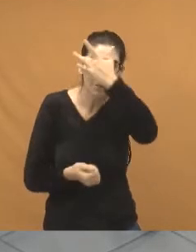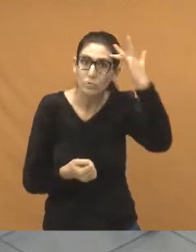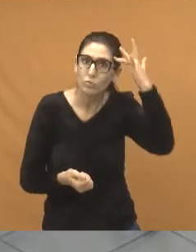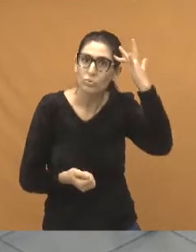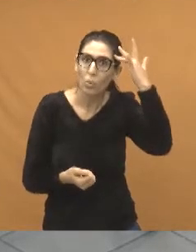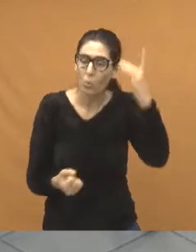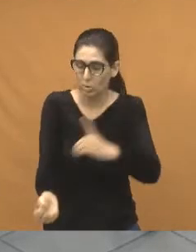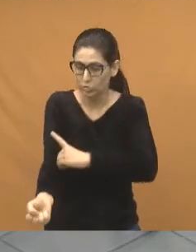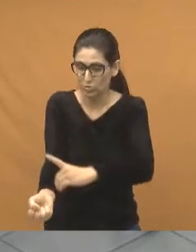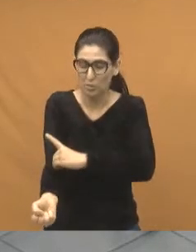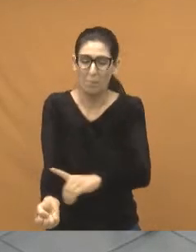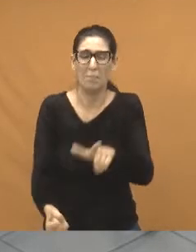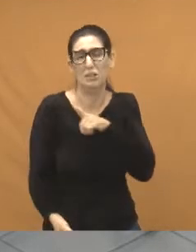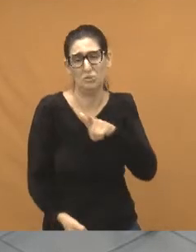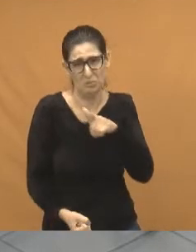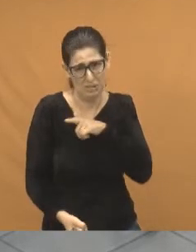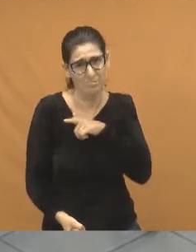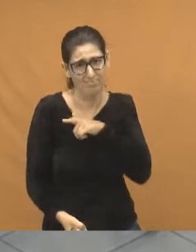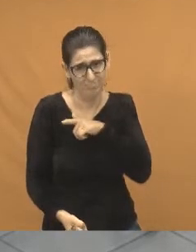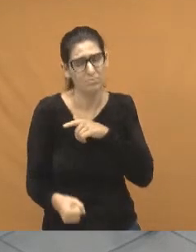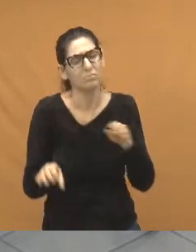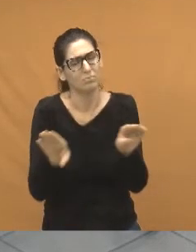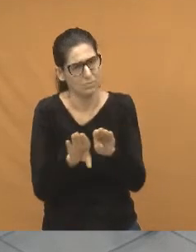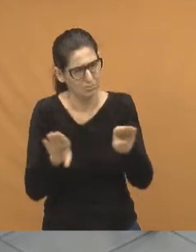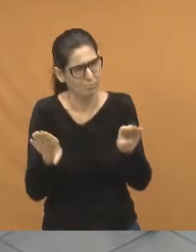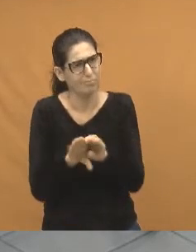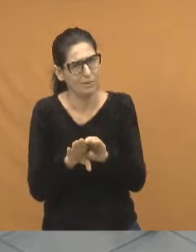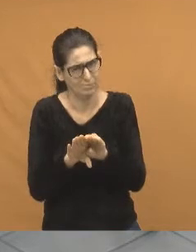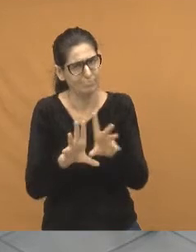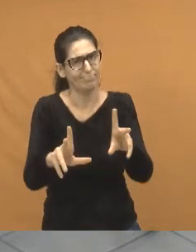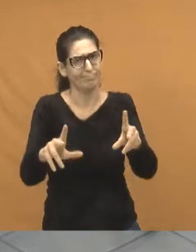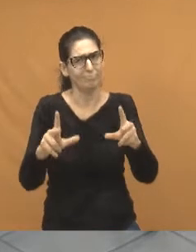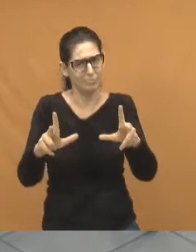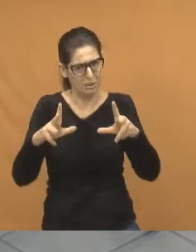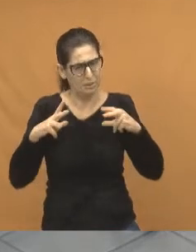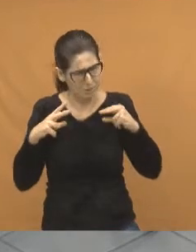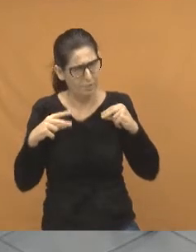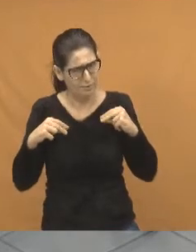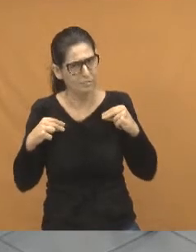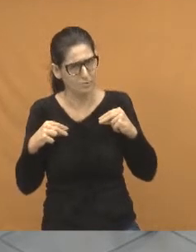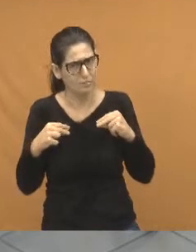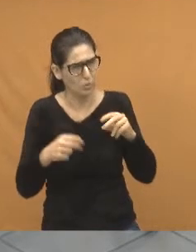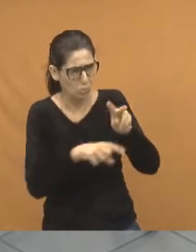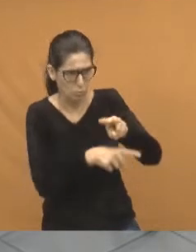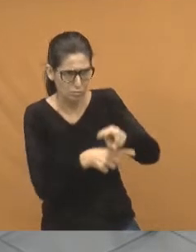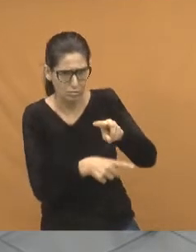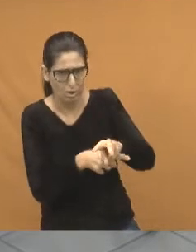a dificuldade de todos eles. E meu voto é favorável.